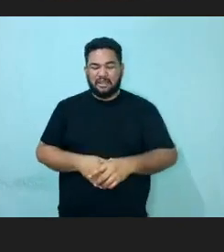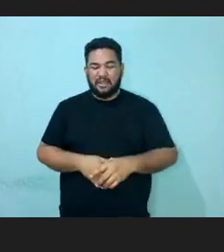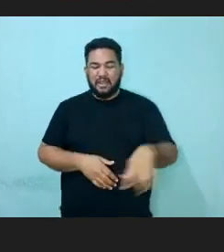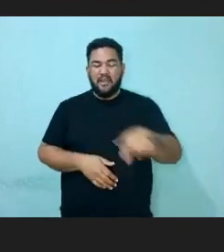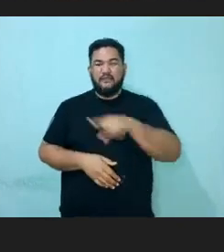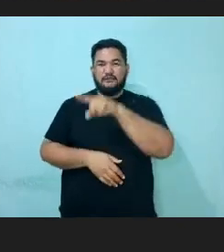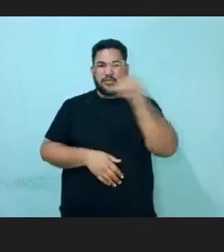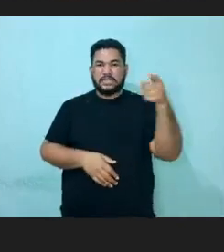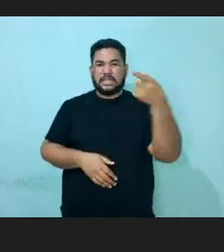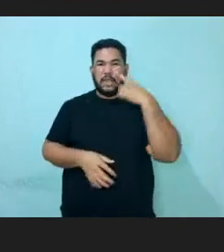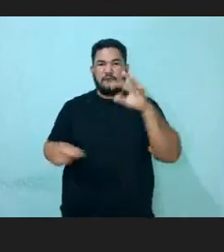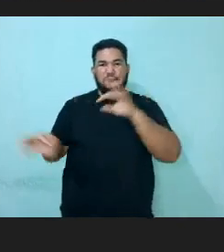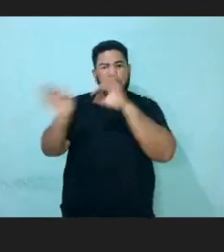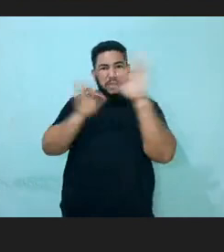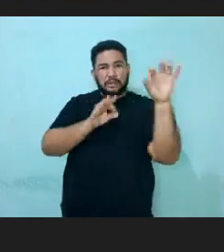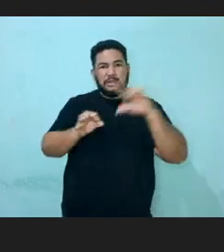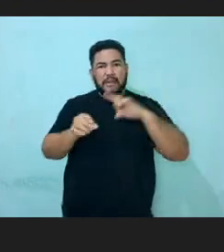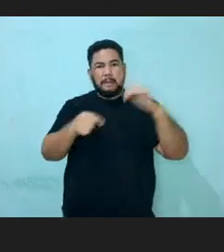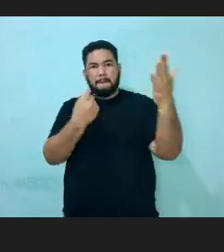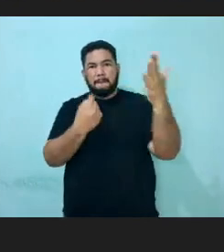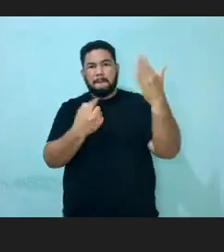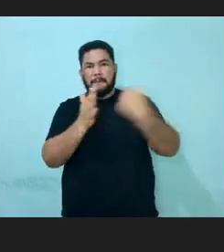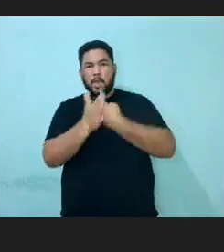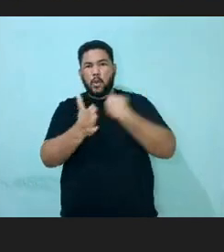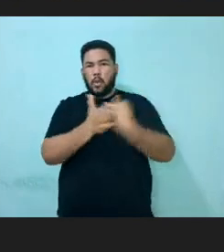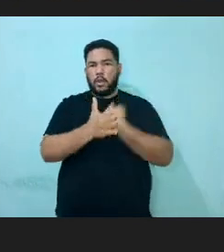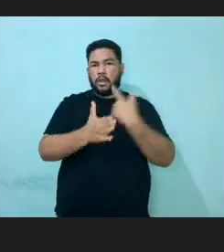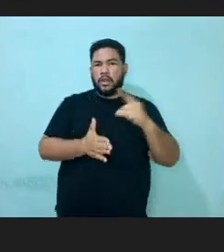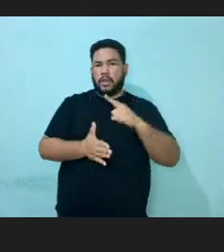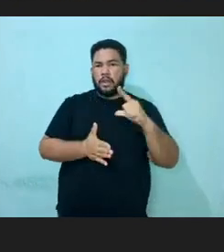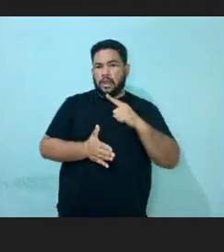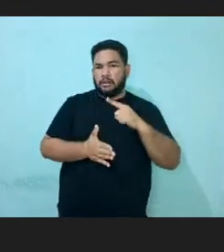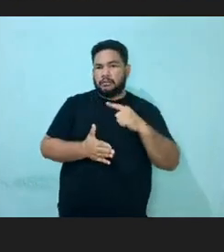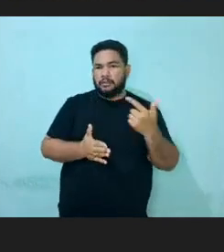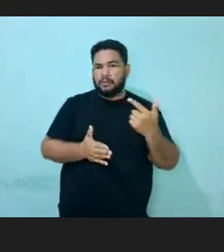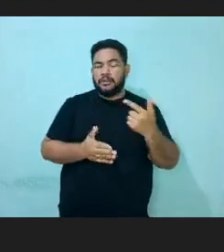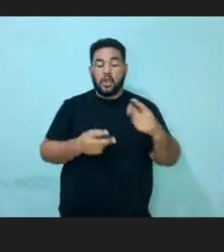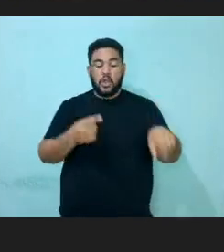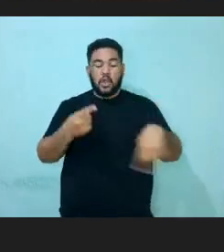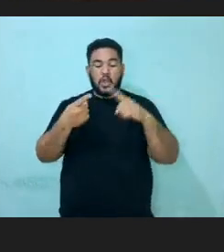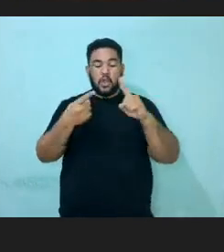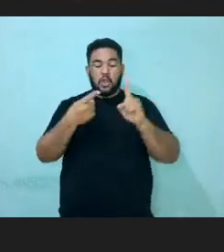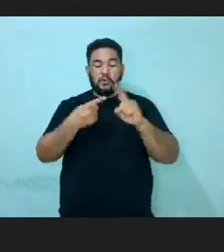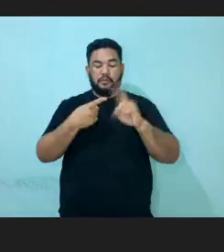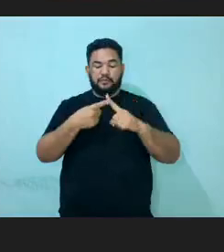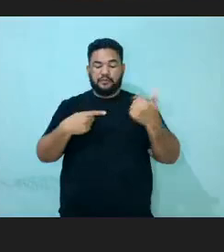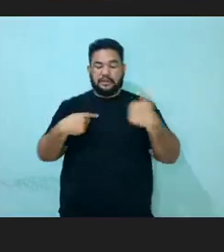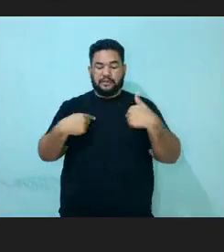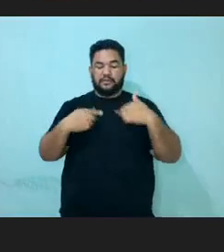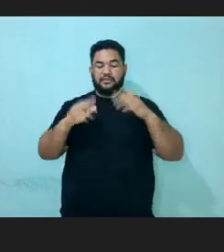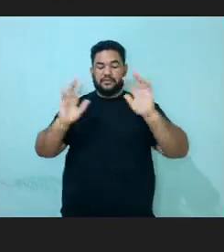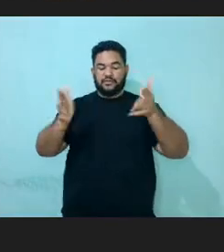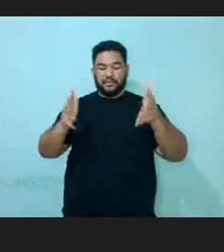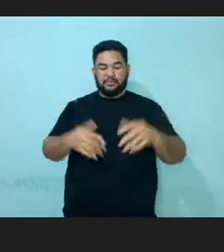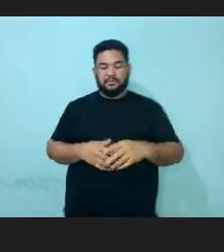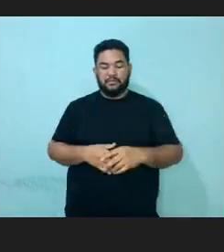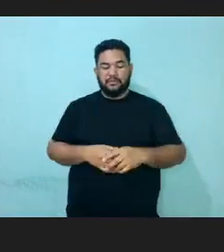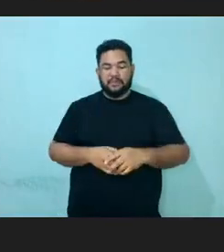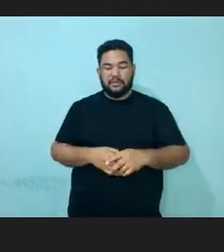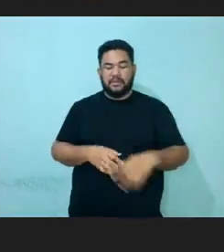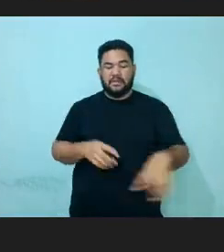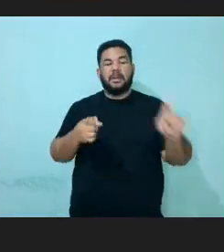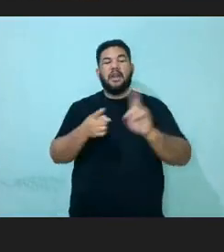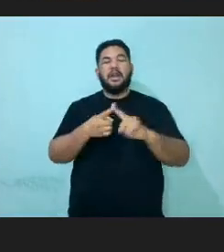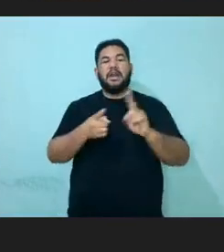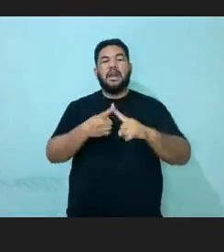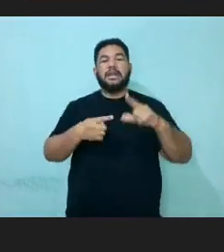aí, tem mais pergunta? Não, né? Quais as partes do corpo. Olha, a Sara já colocou, né? Quais partes do